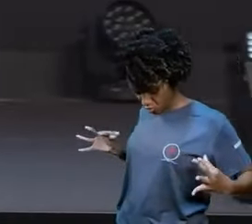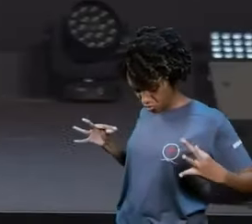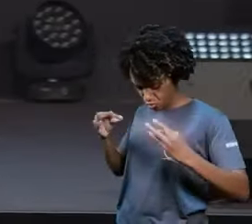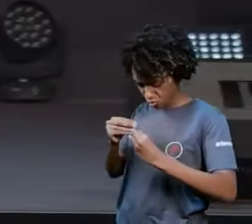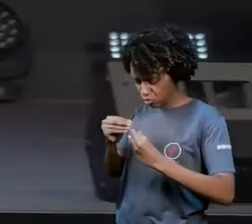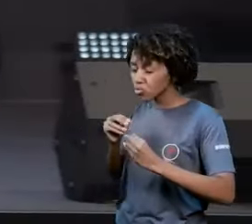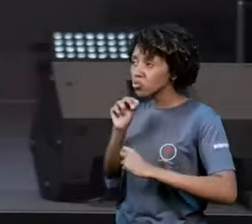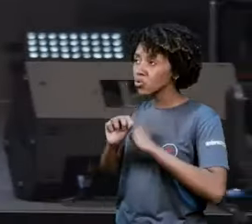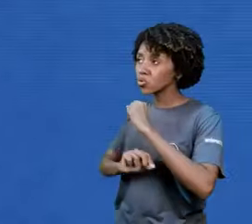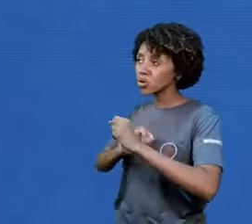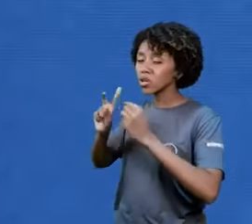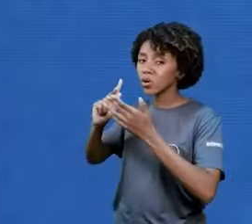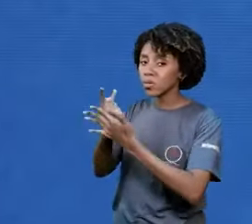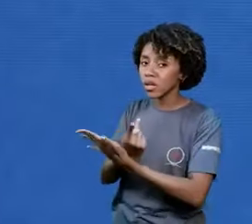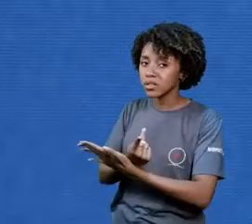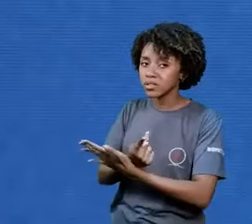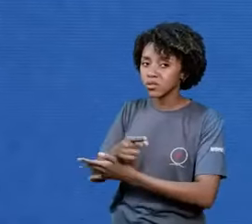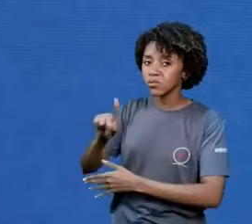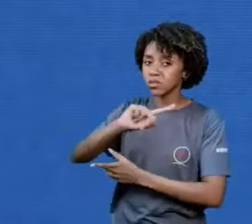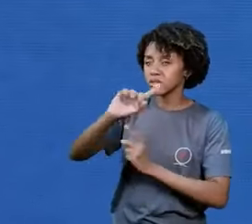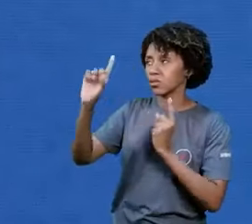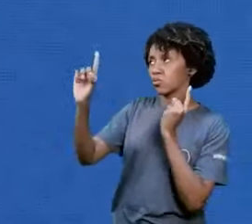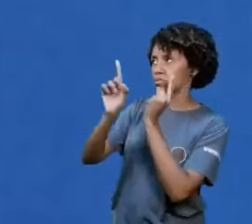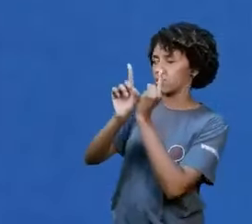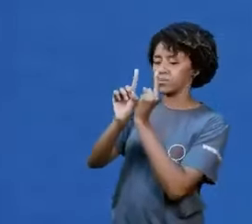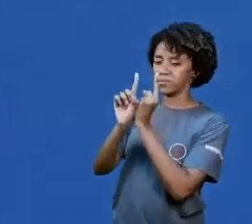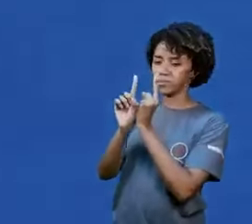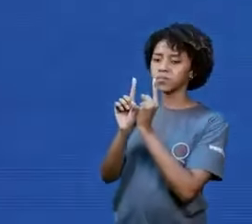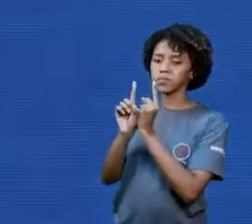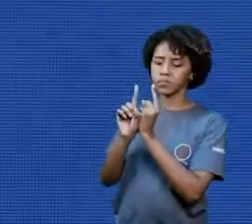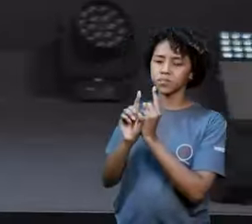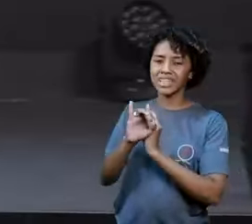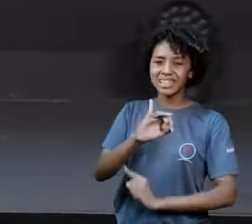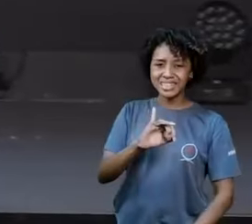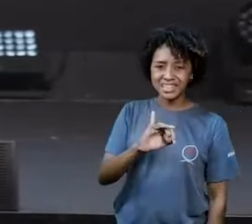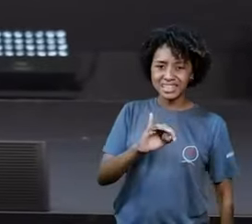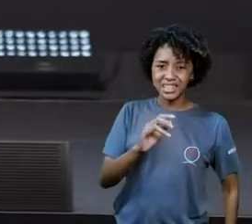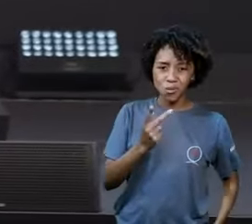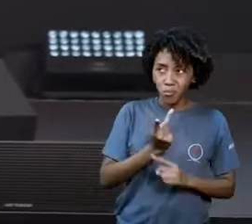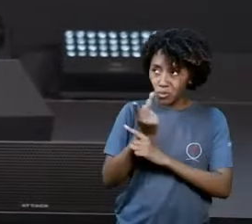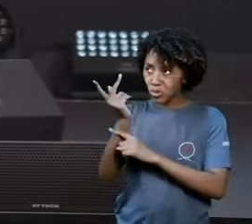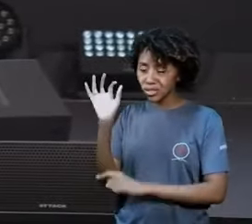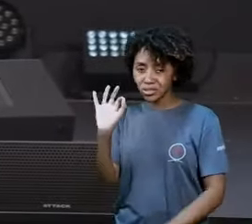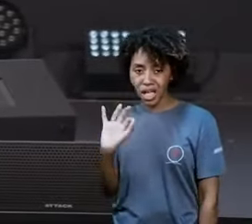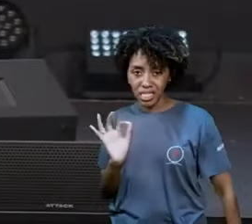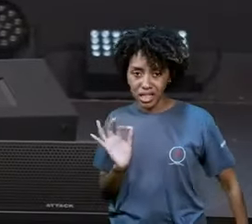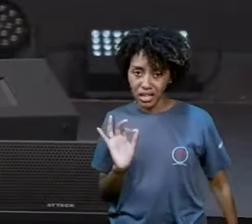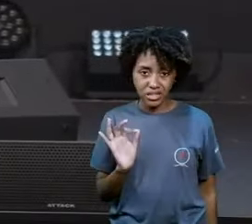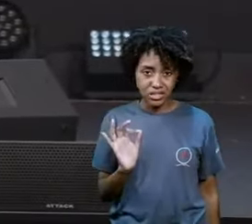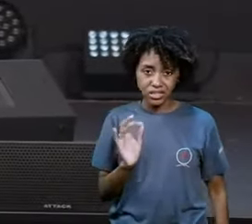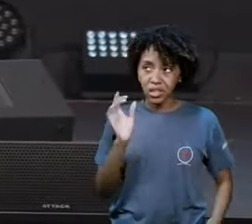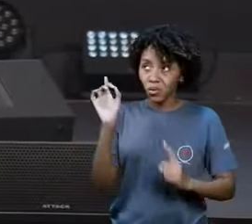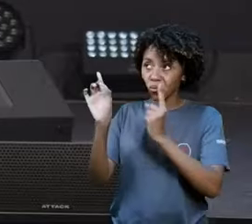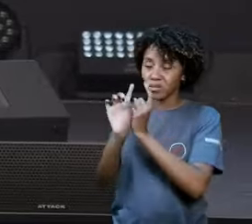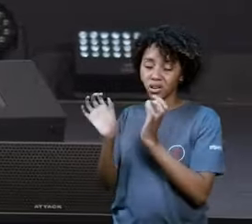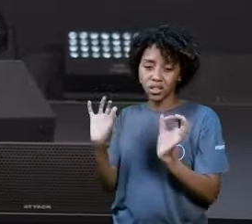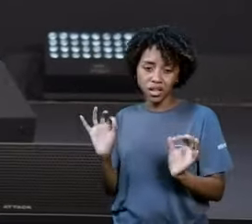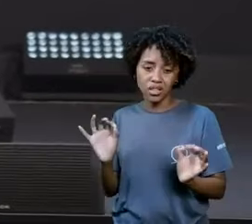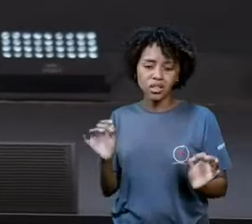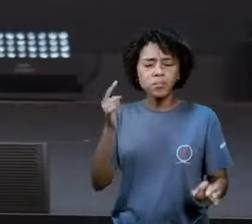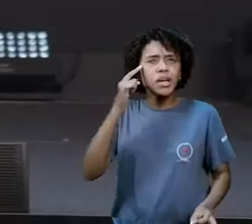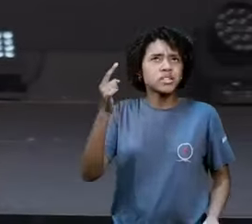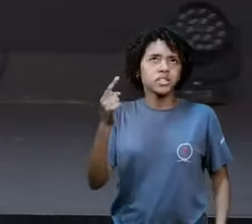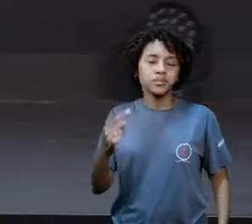a reação você vai encontrá-lo se você não buscar a Deus assim você não vai encontrar não adianta eu